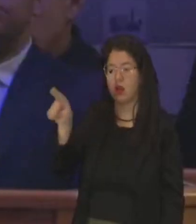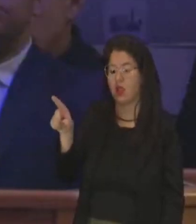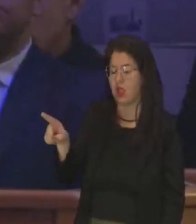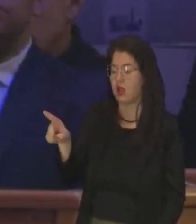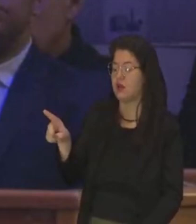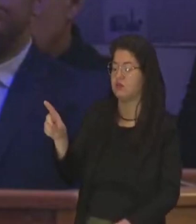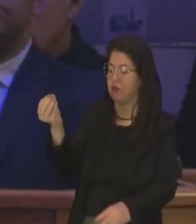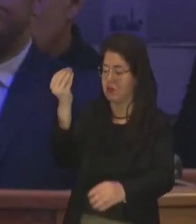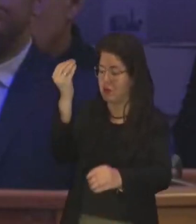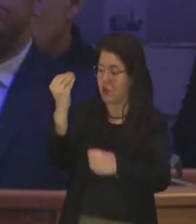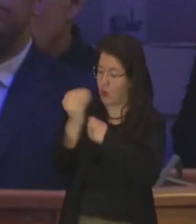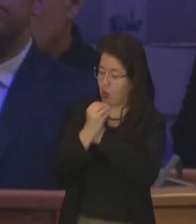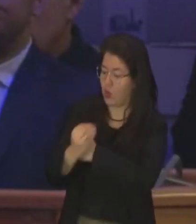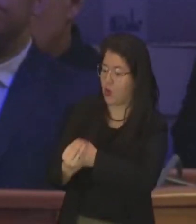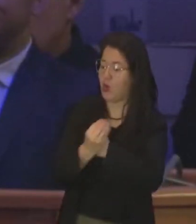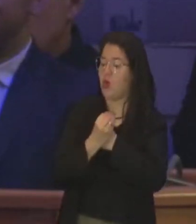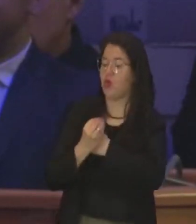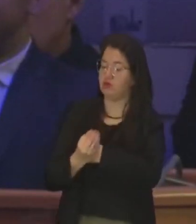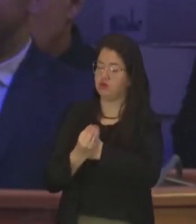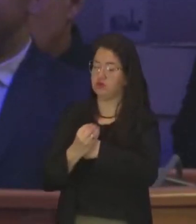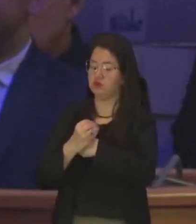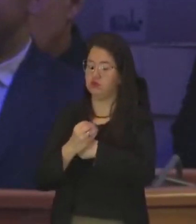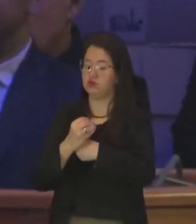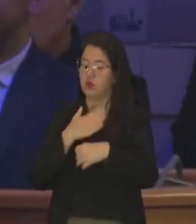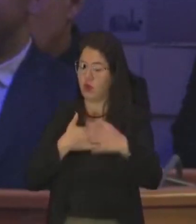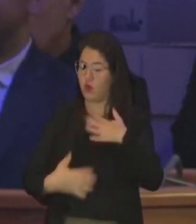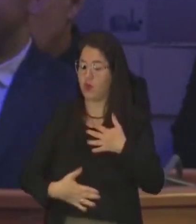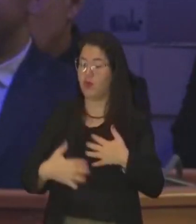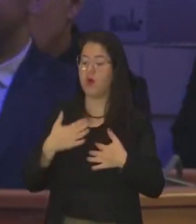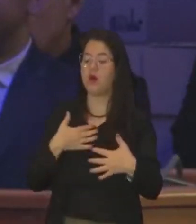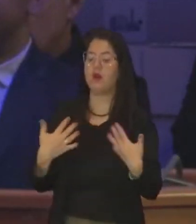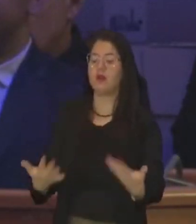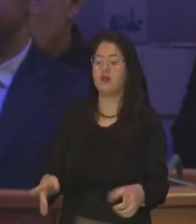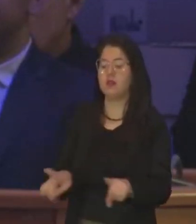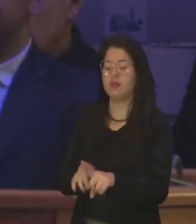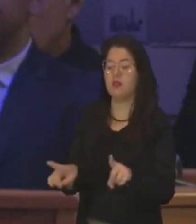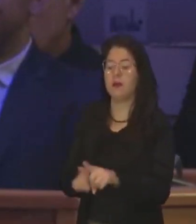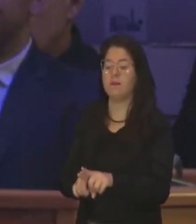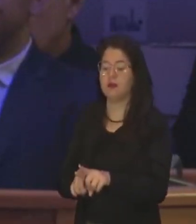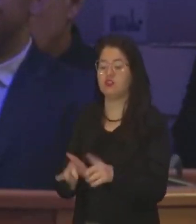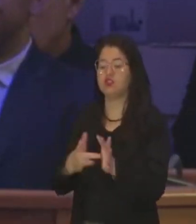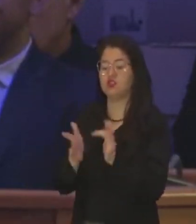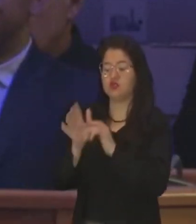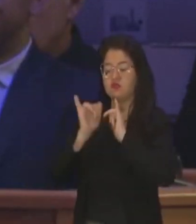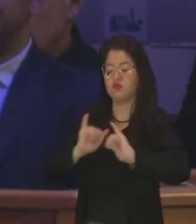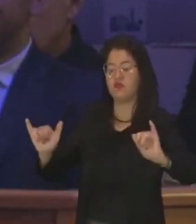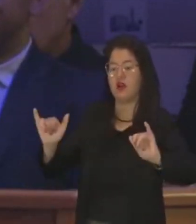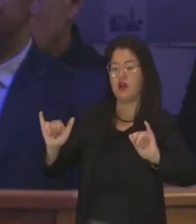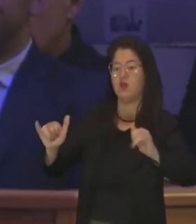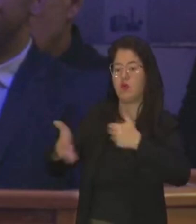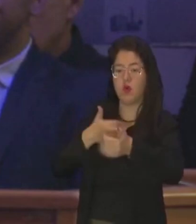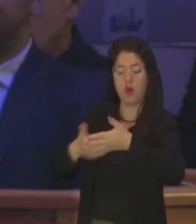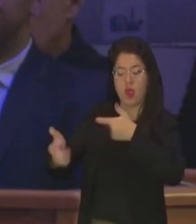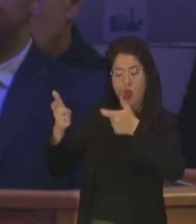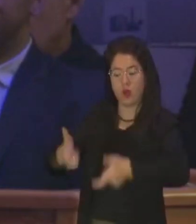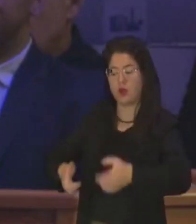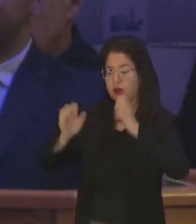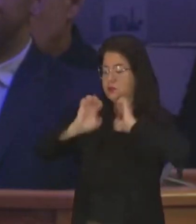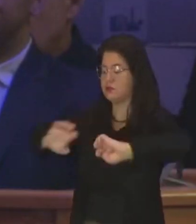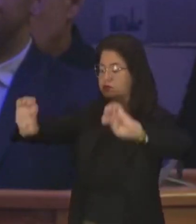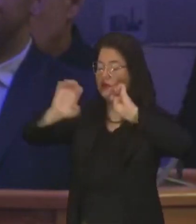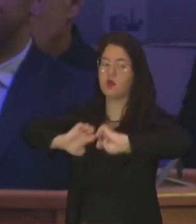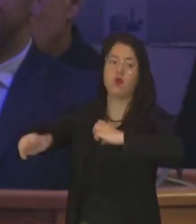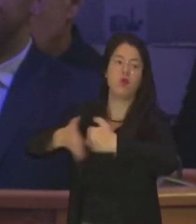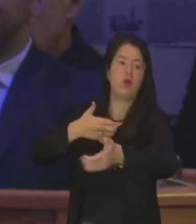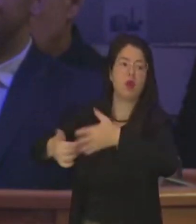E Jesus termina dizendo assim, e onde quer que esse evangelho for pregado, em qualquer lugar